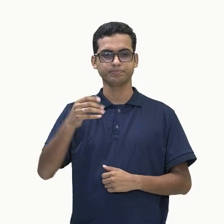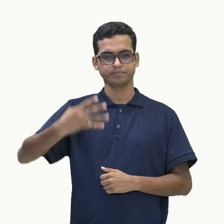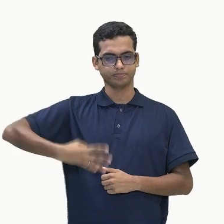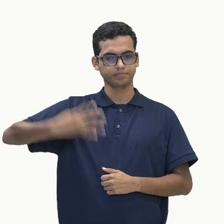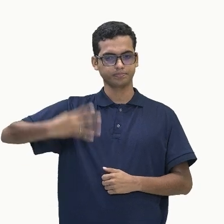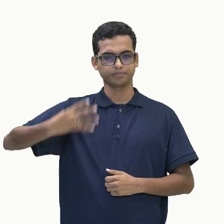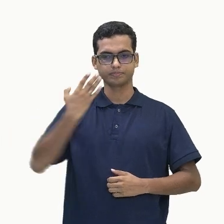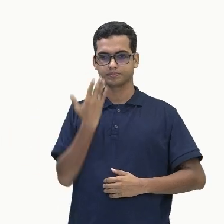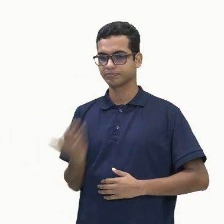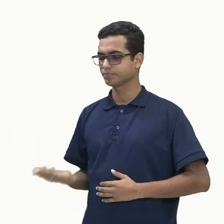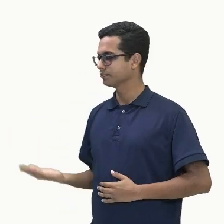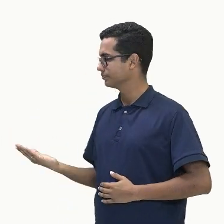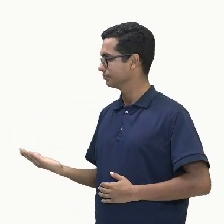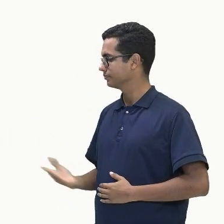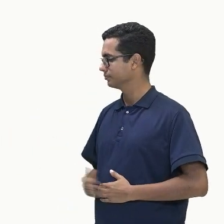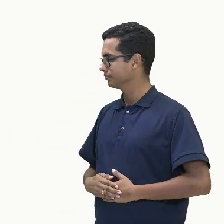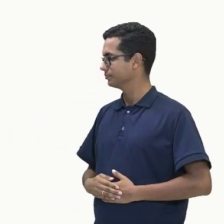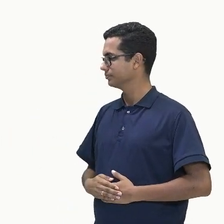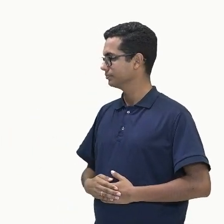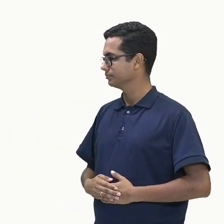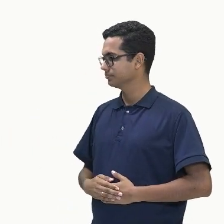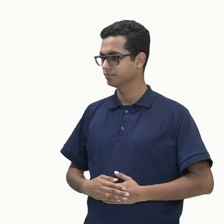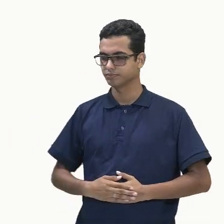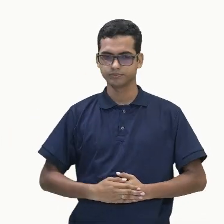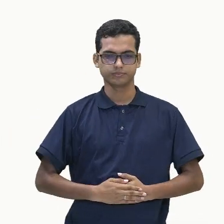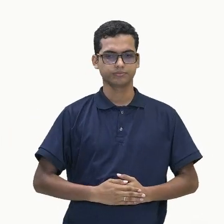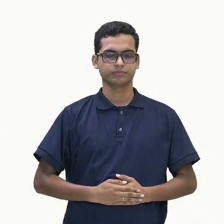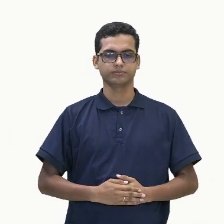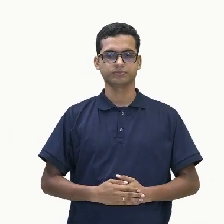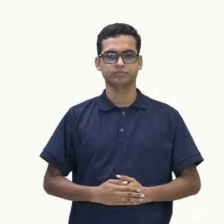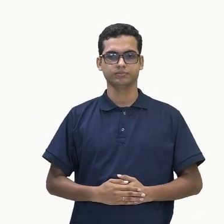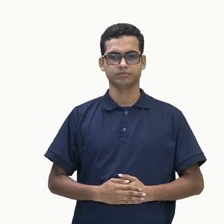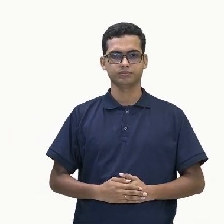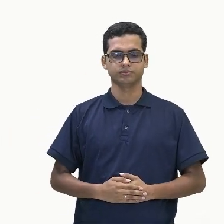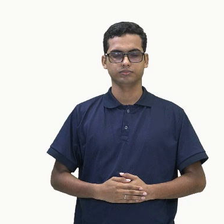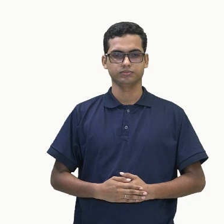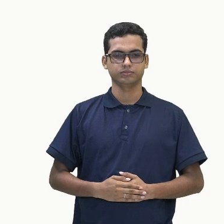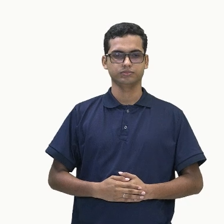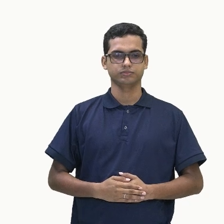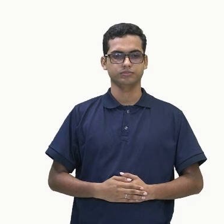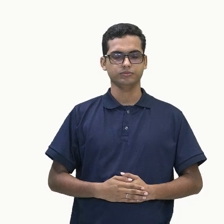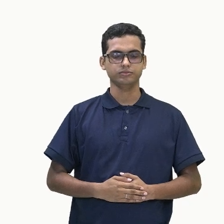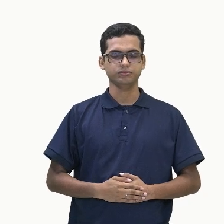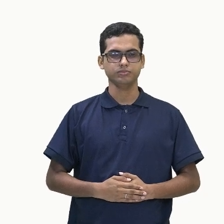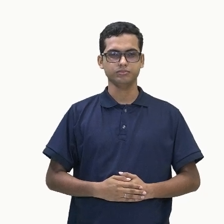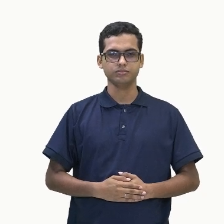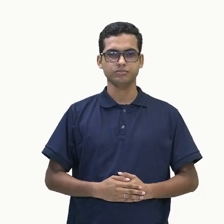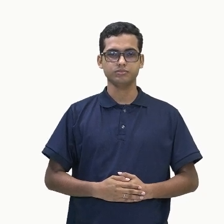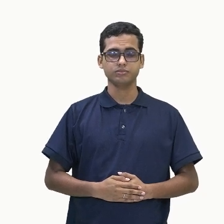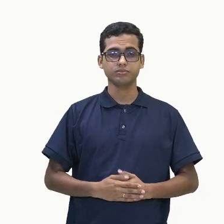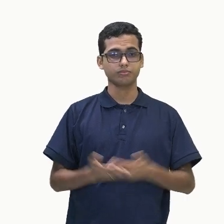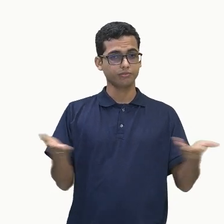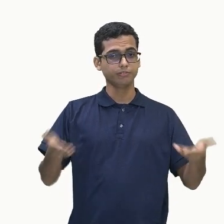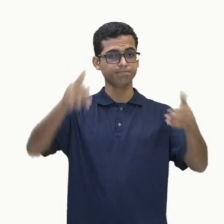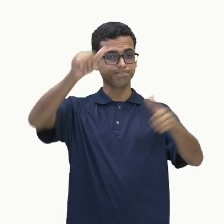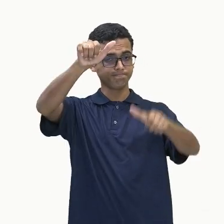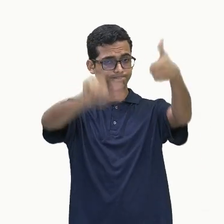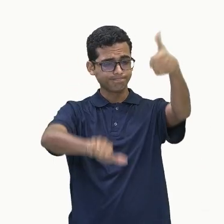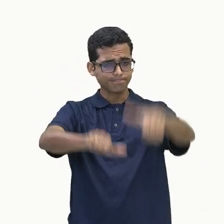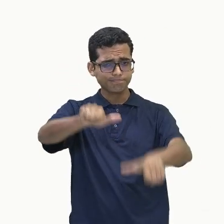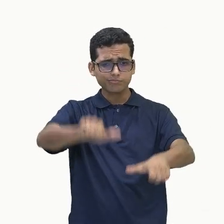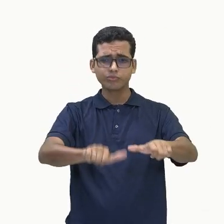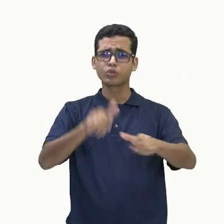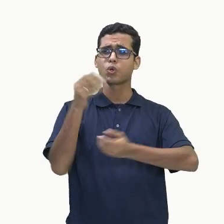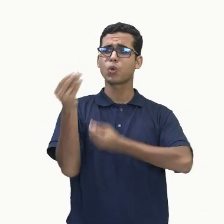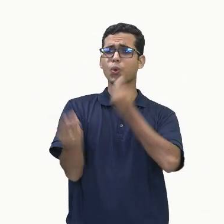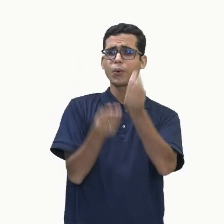quarta. You texting Lenny? Bom, gente, vamos analisar agora como que eu